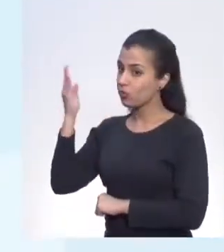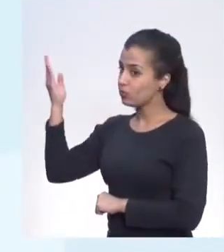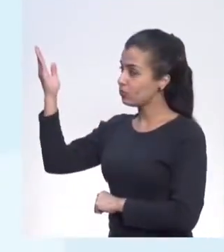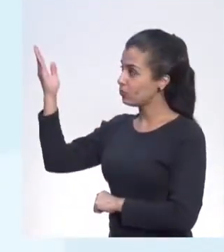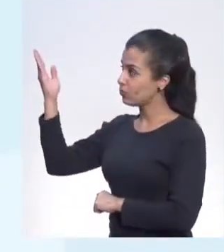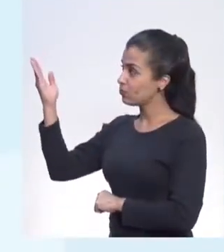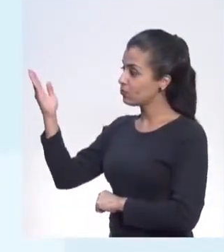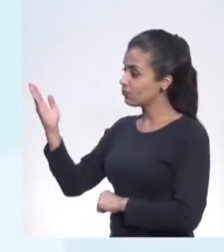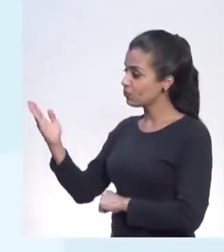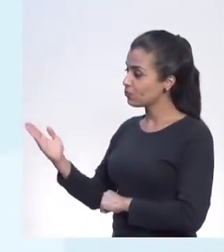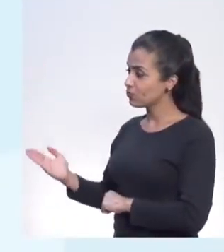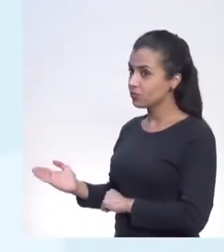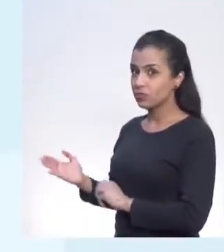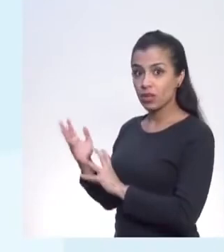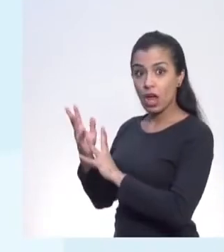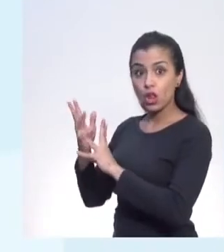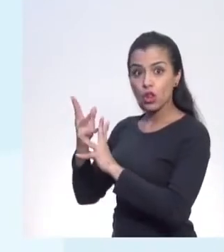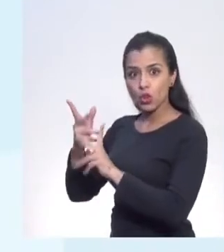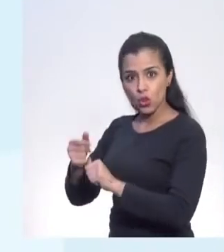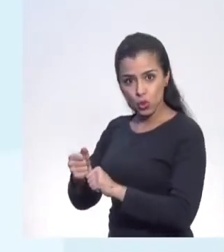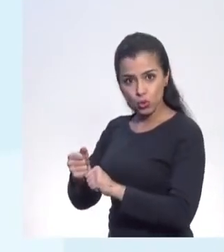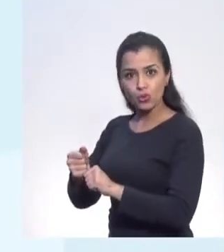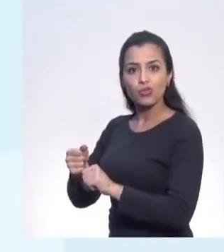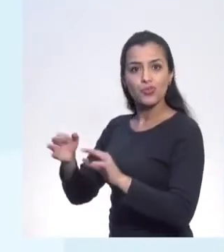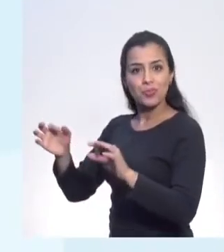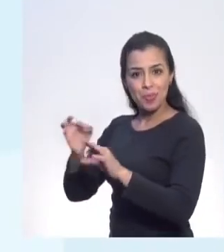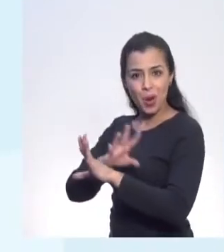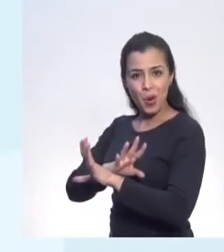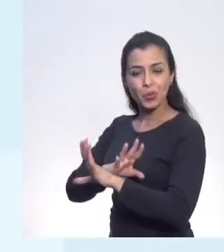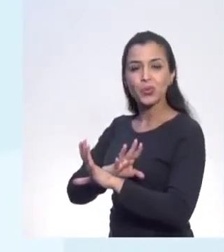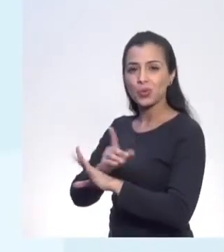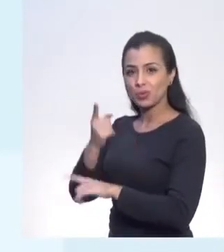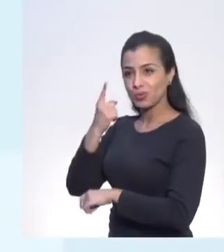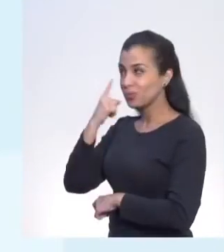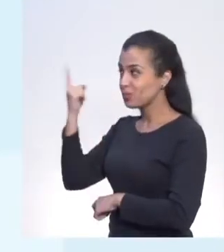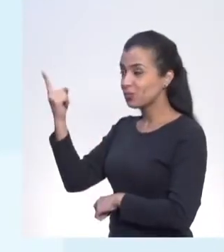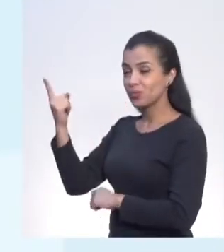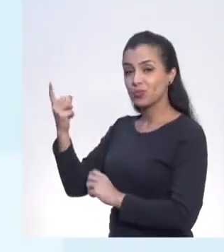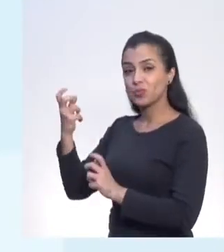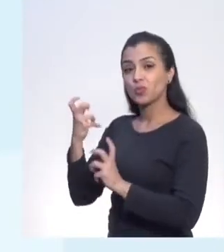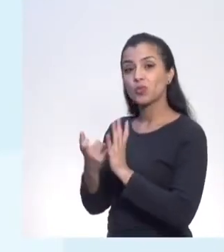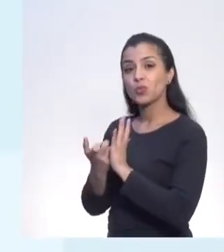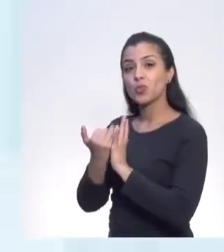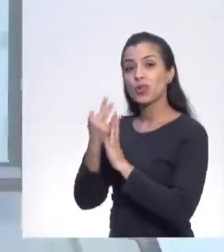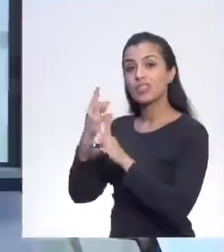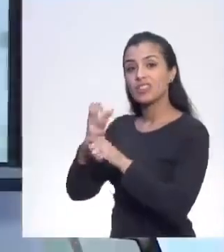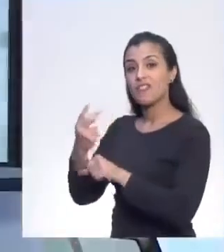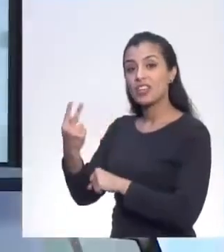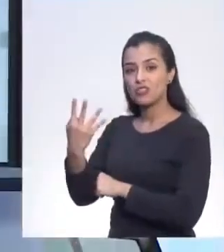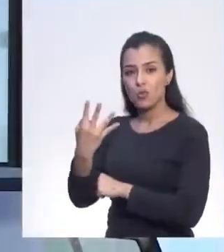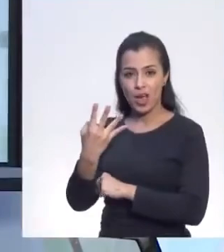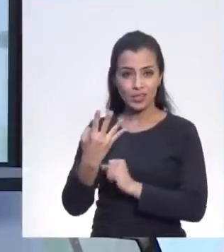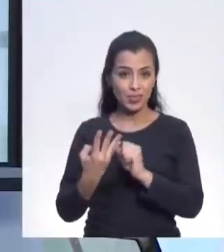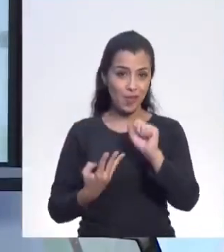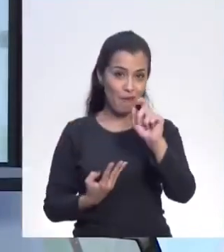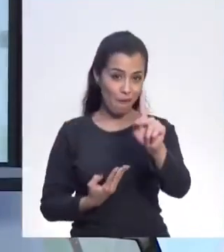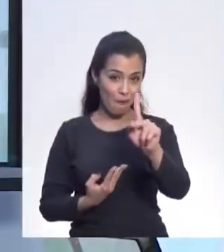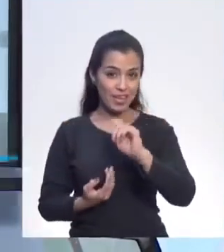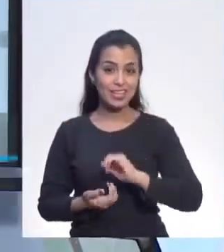lá tem todas as outras, os outros anagramas, tem os 24 anagramas. Ok,